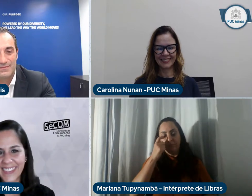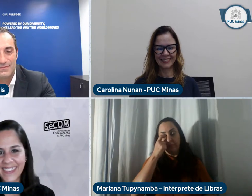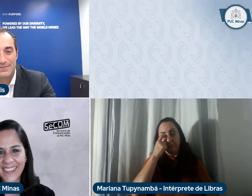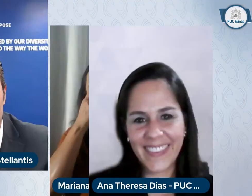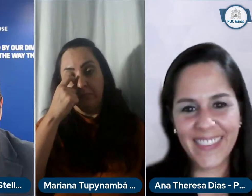tchau tchau tchau